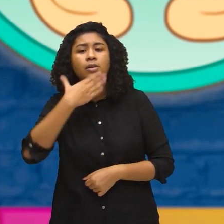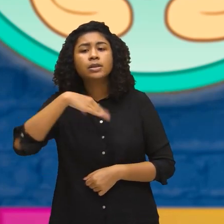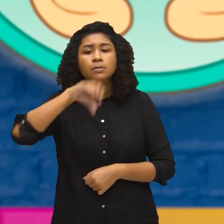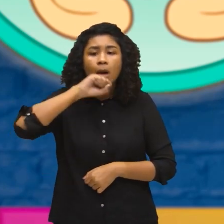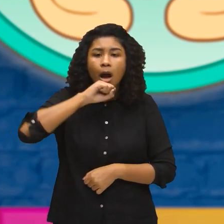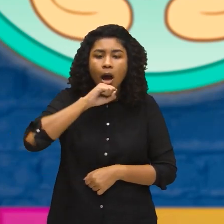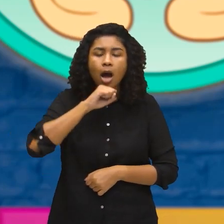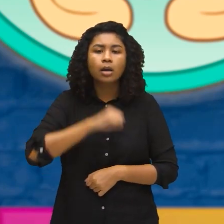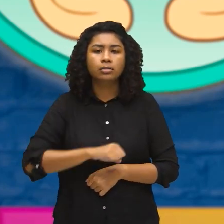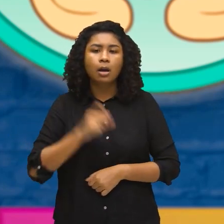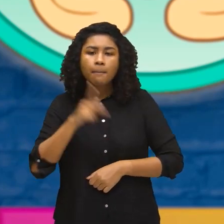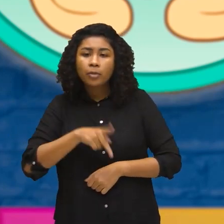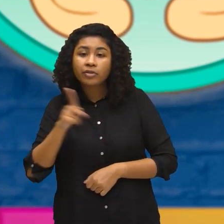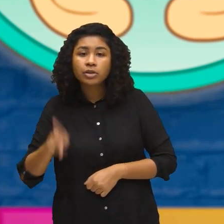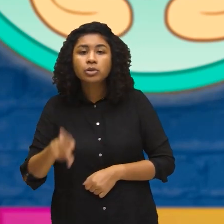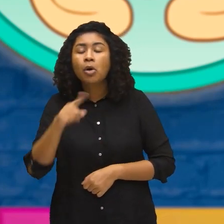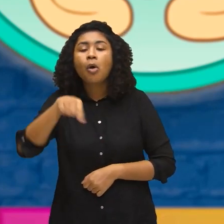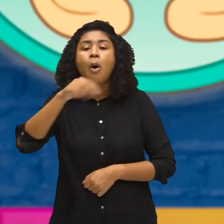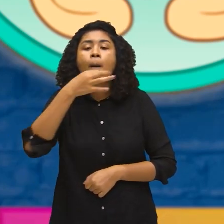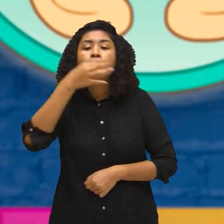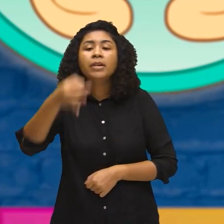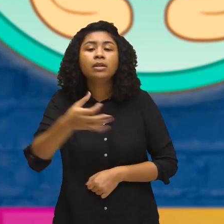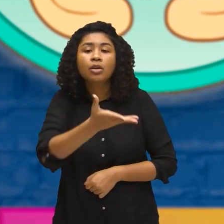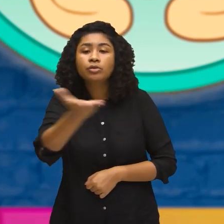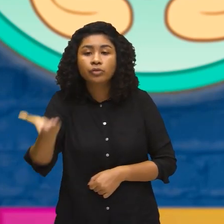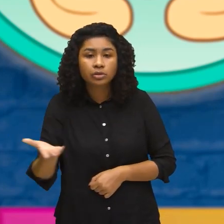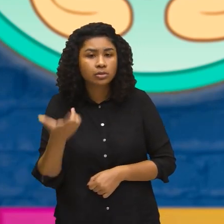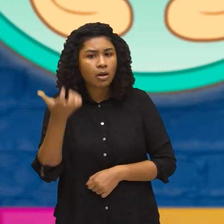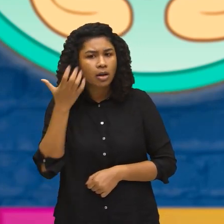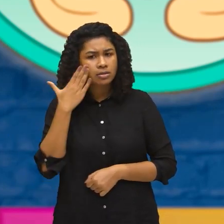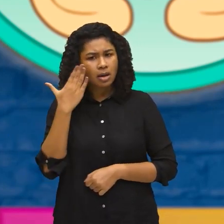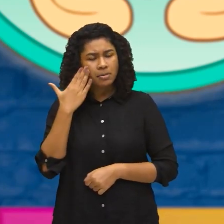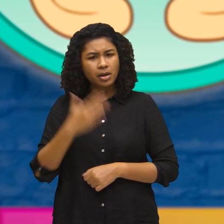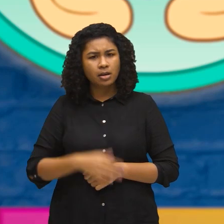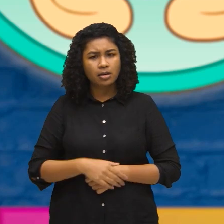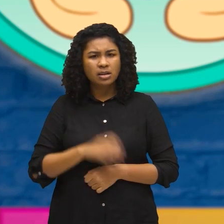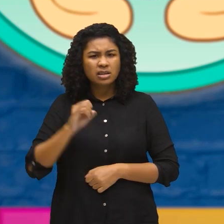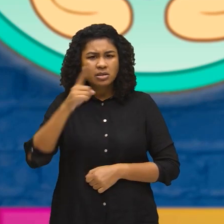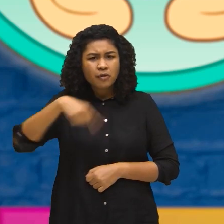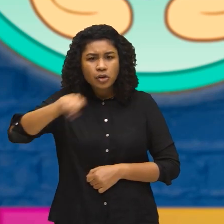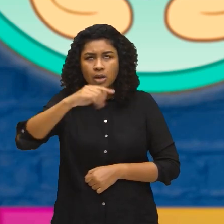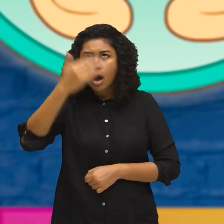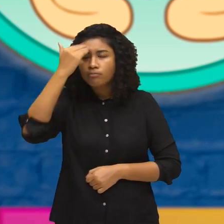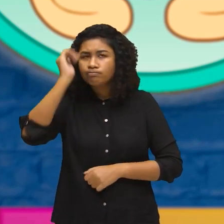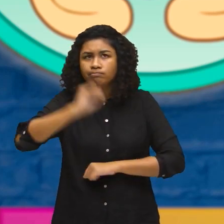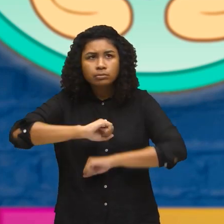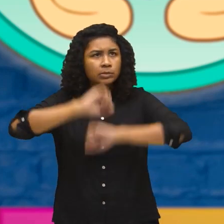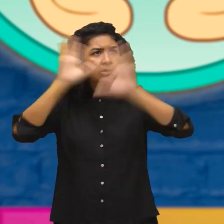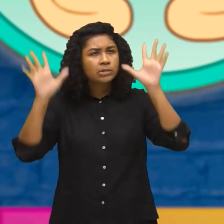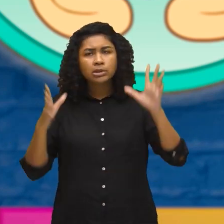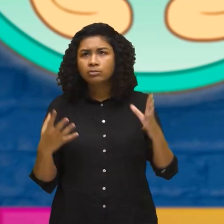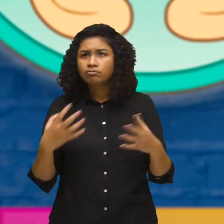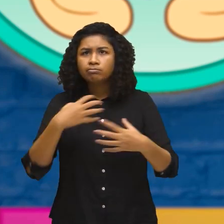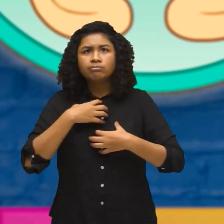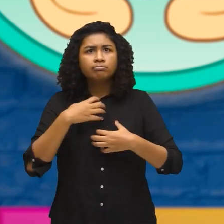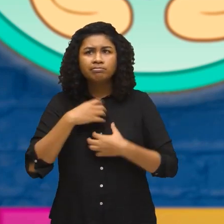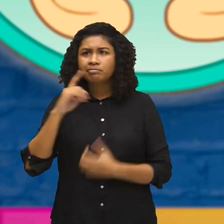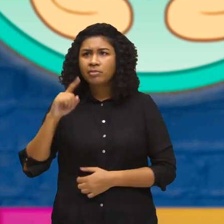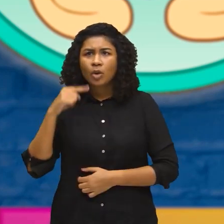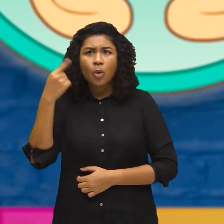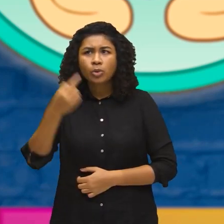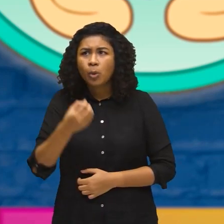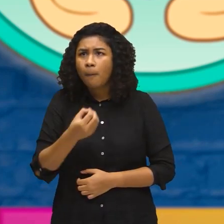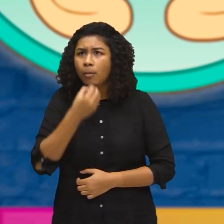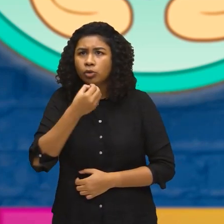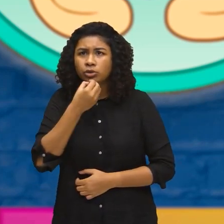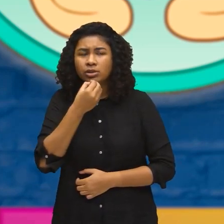bullying? Se vocês conseguirem entender, isso para mim é excelente na oportunidade que eu tenho de